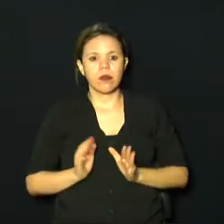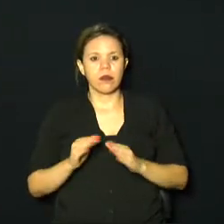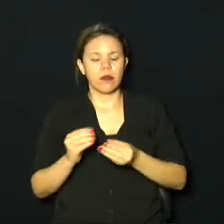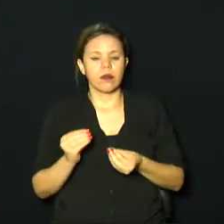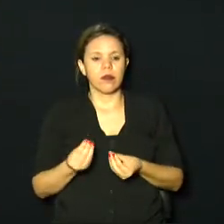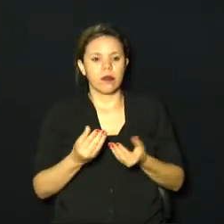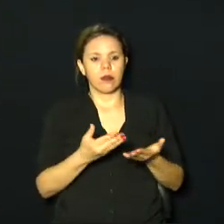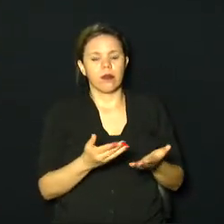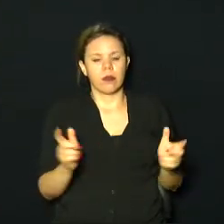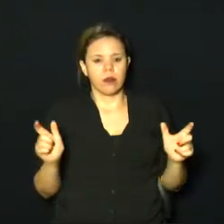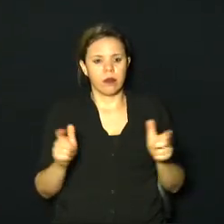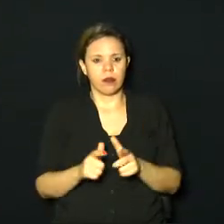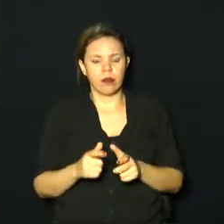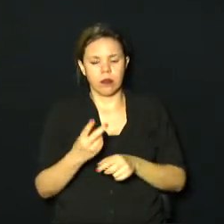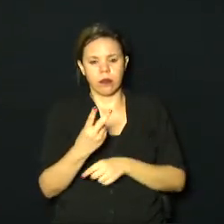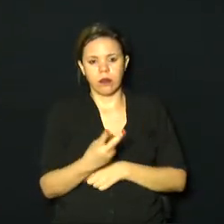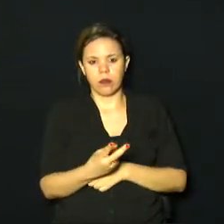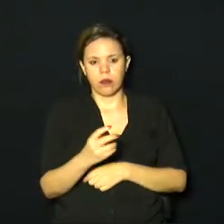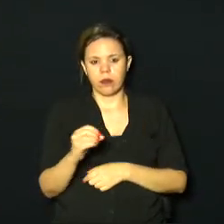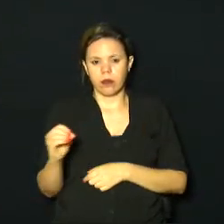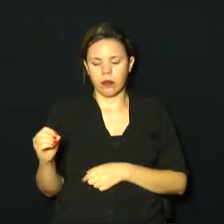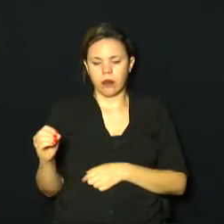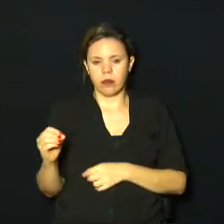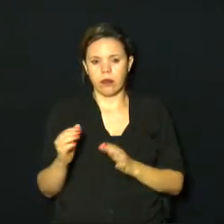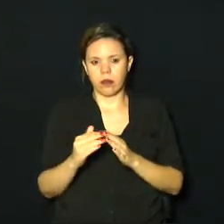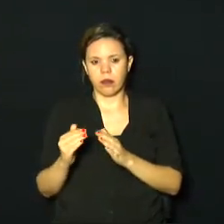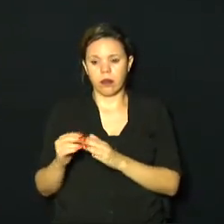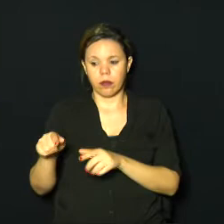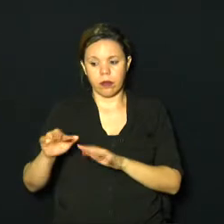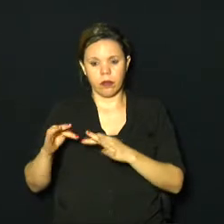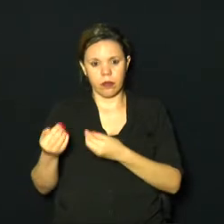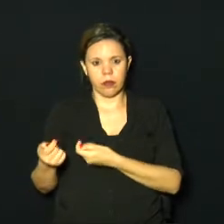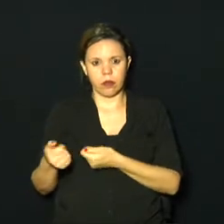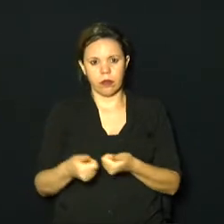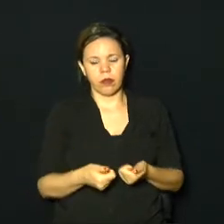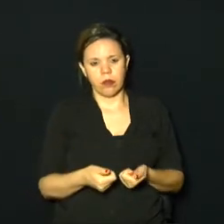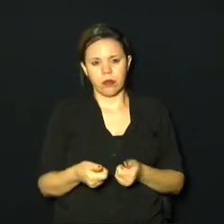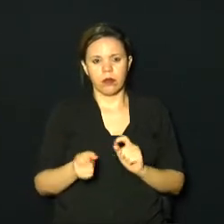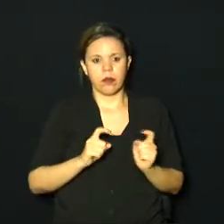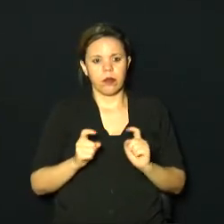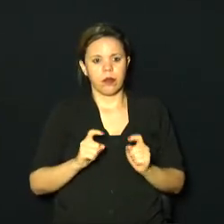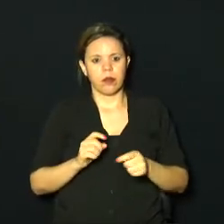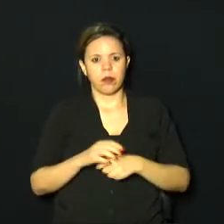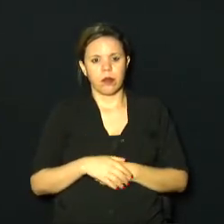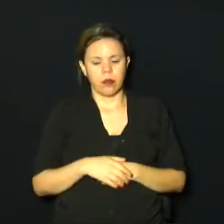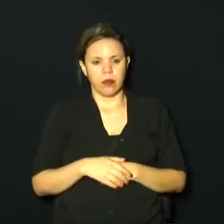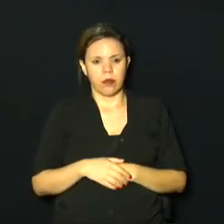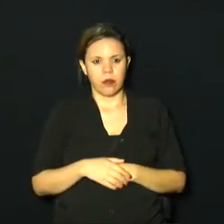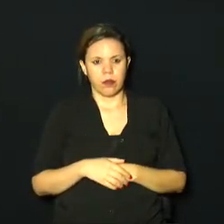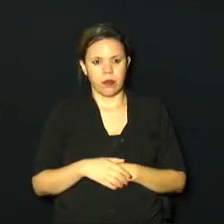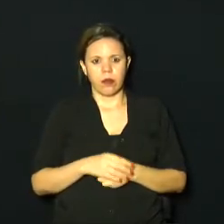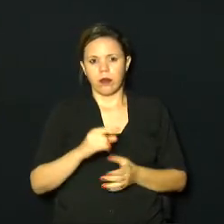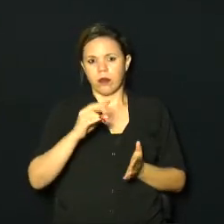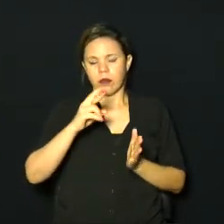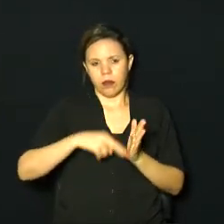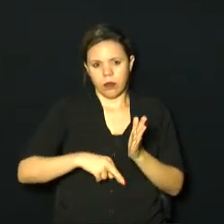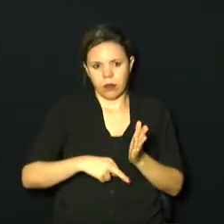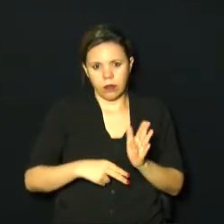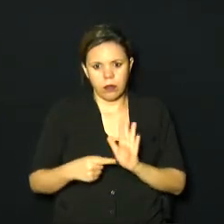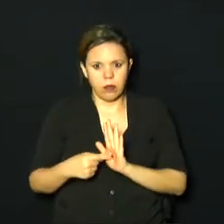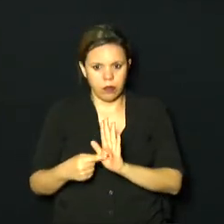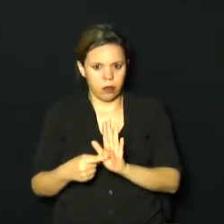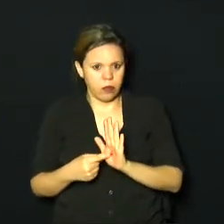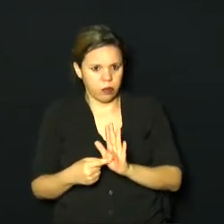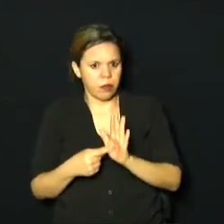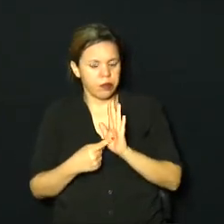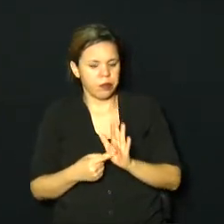no mínimo, 200 moradias para essas famílias. Está em reunião. Tanto que no relatório apresentado e